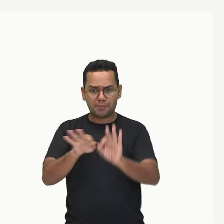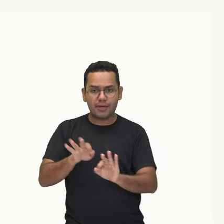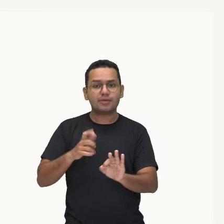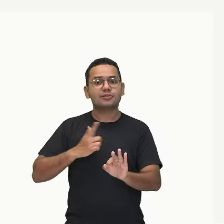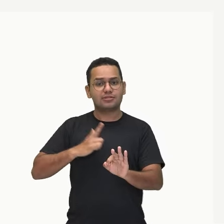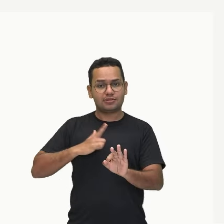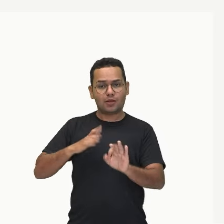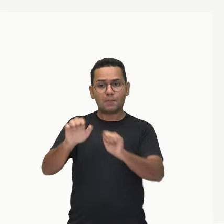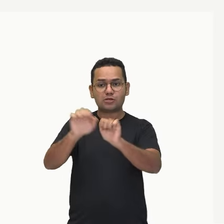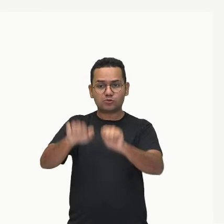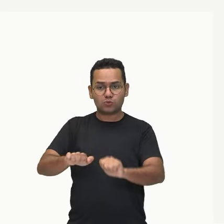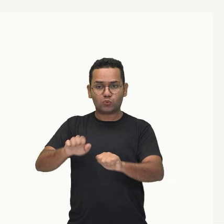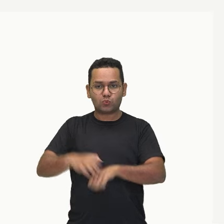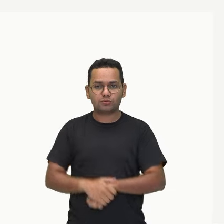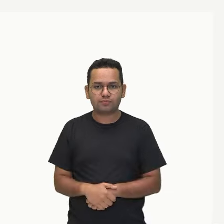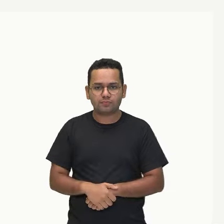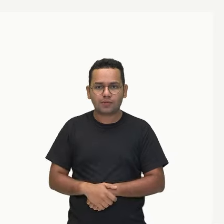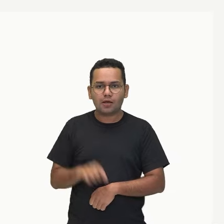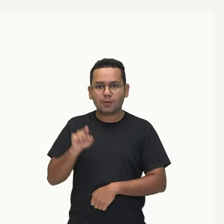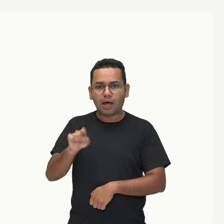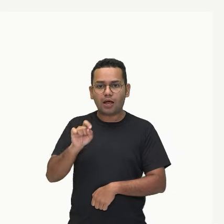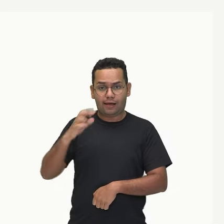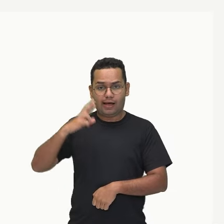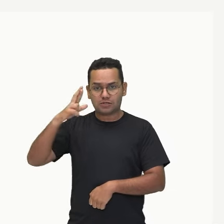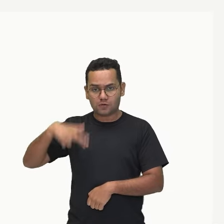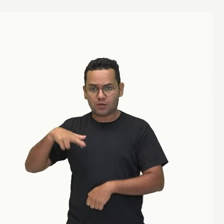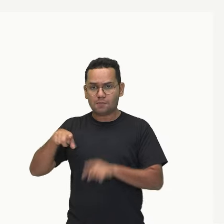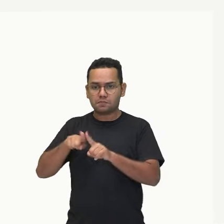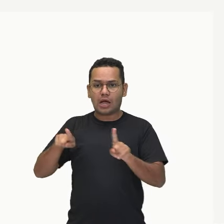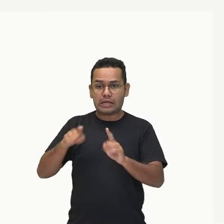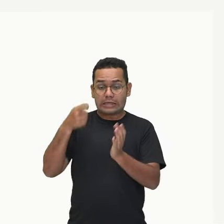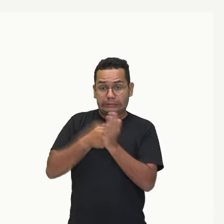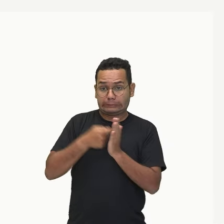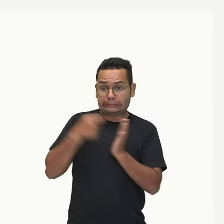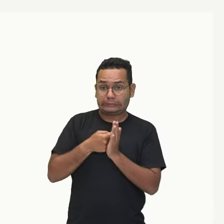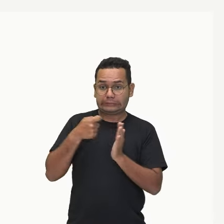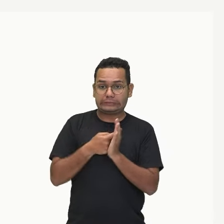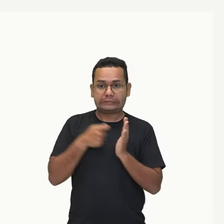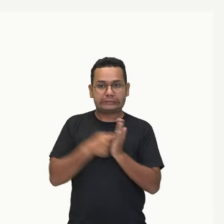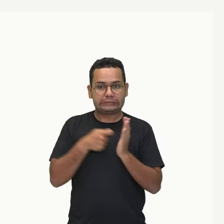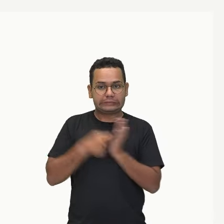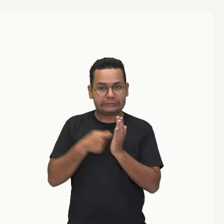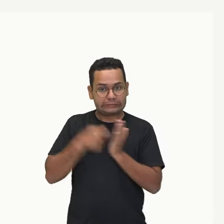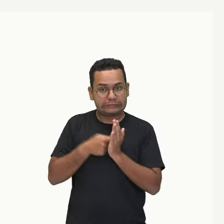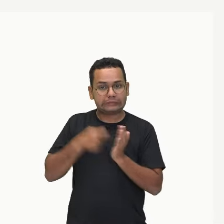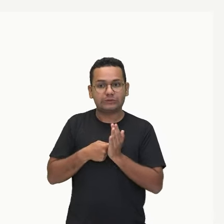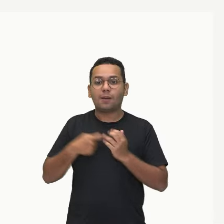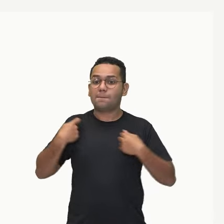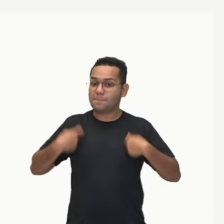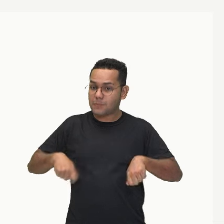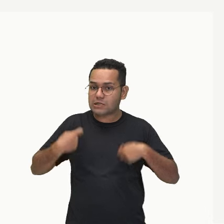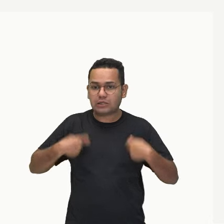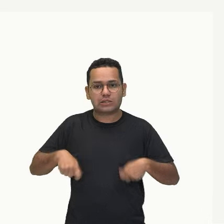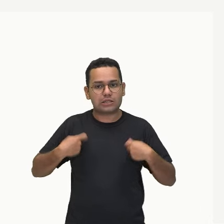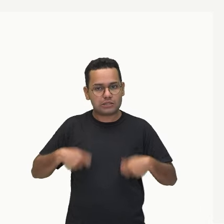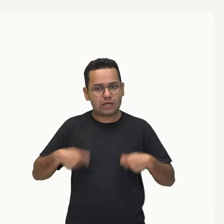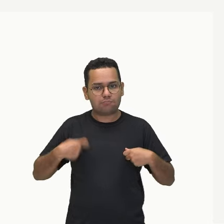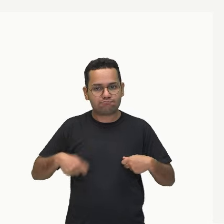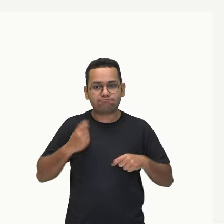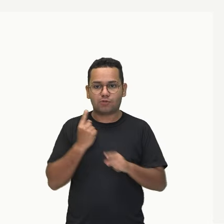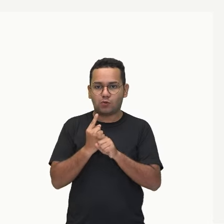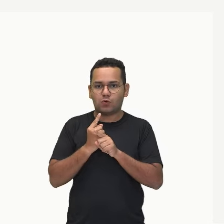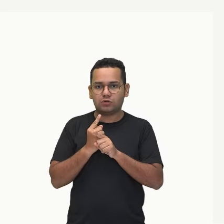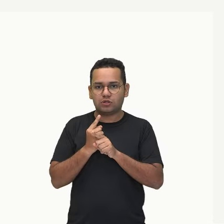haja uma comprovação, mas ele é rigoroso, não é? Ele vai em busca das últimas consequências. E